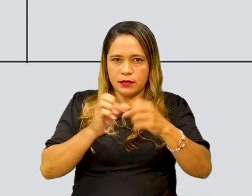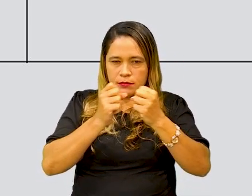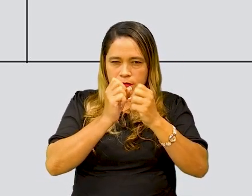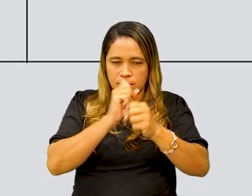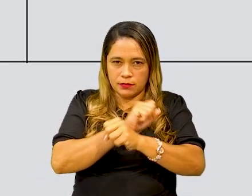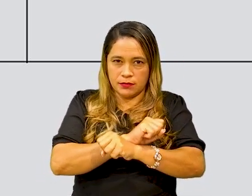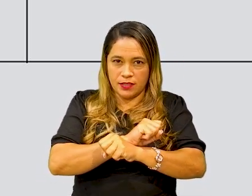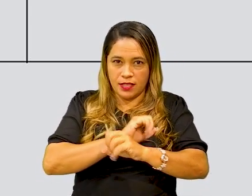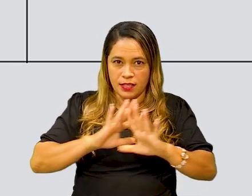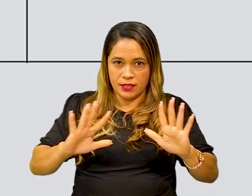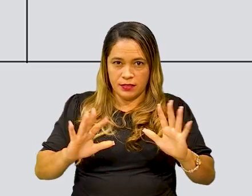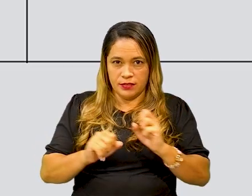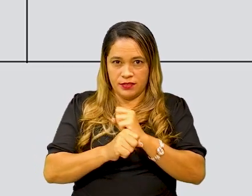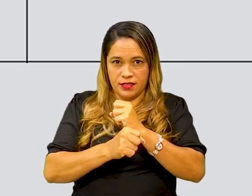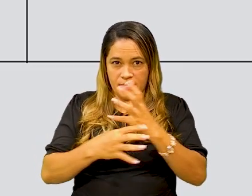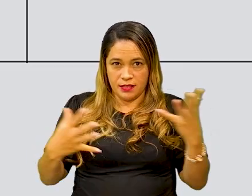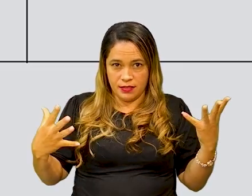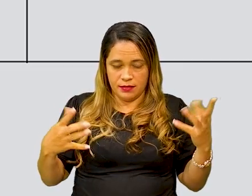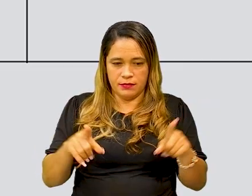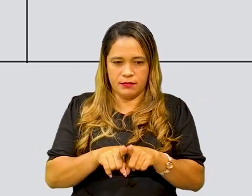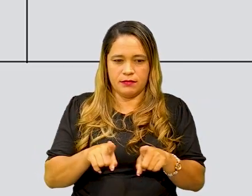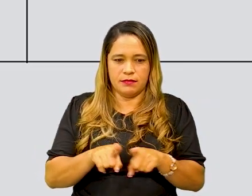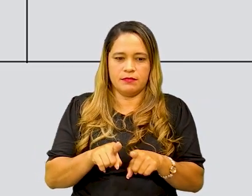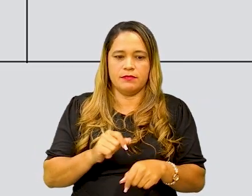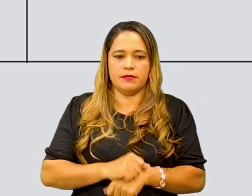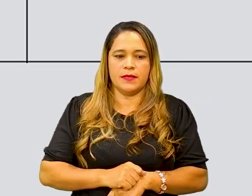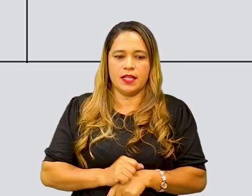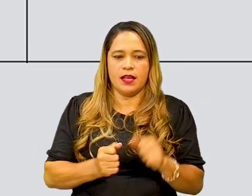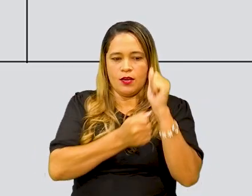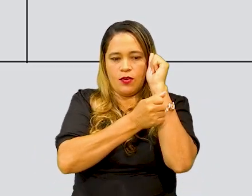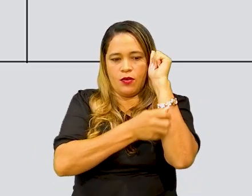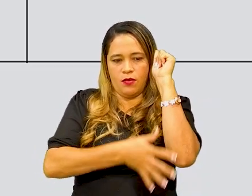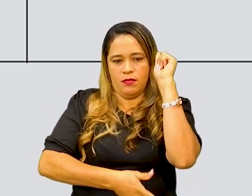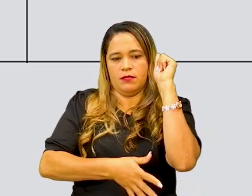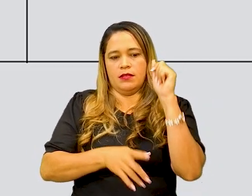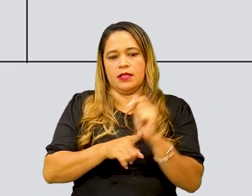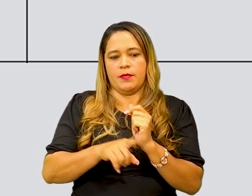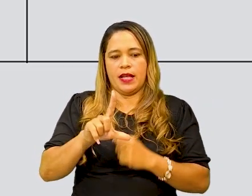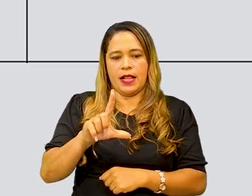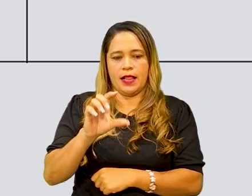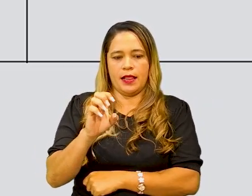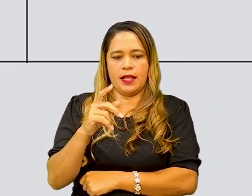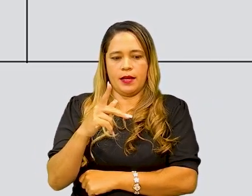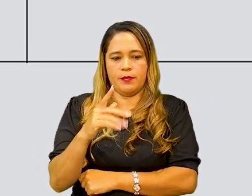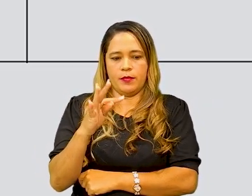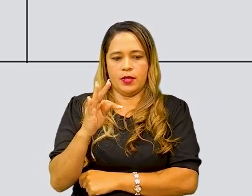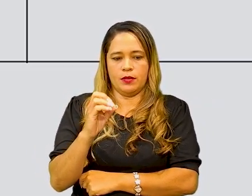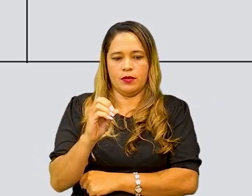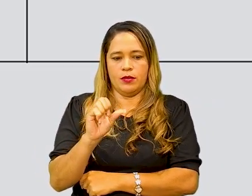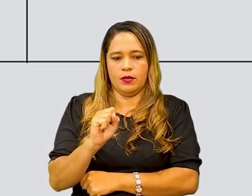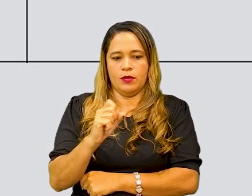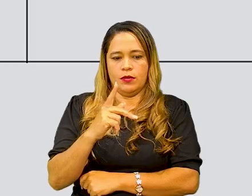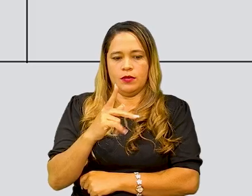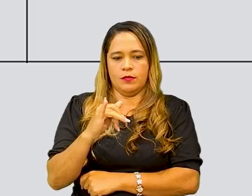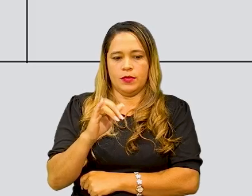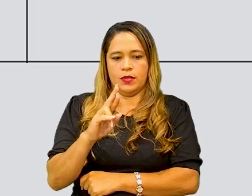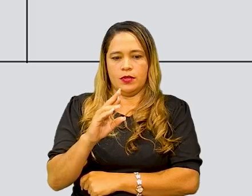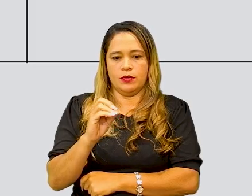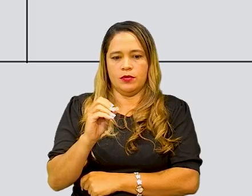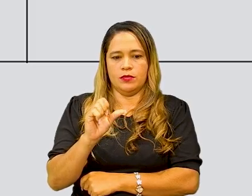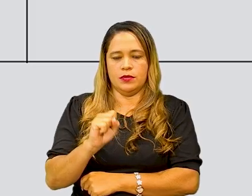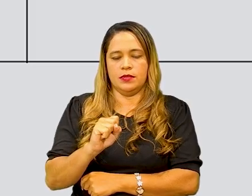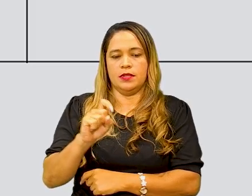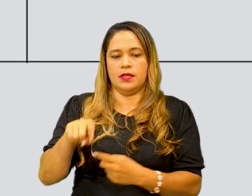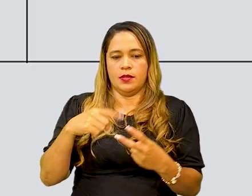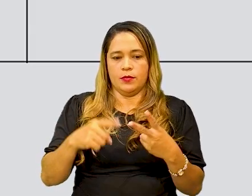é o agente causador. Resumindo, como é que é o nome da bactéria que causa essa doença. Logo em seguida, nós vamos falar dos principais sintomas